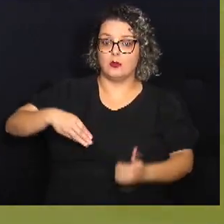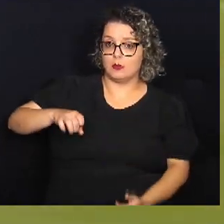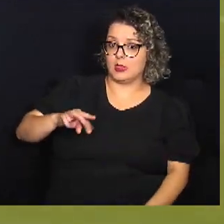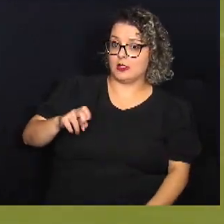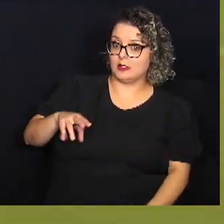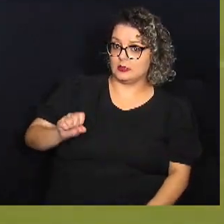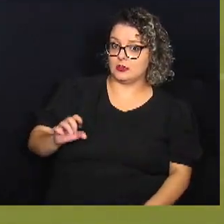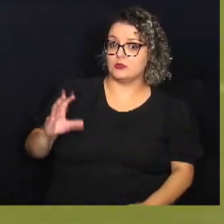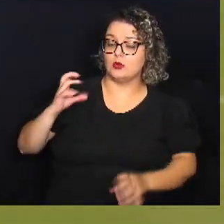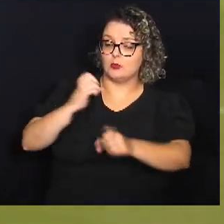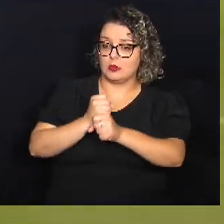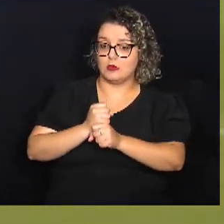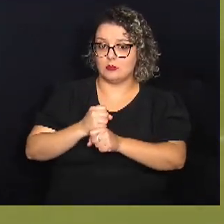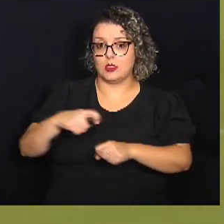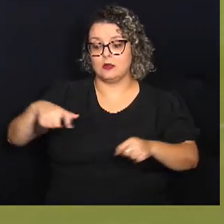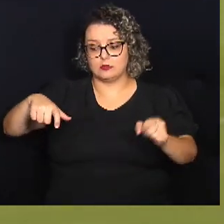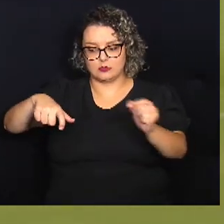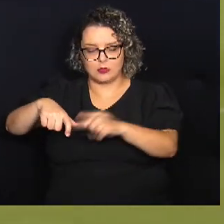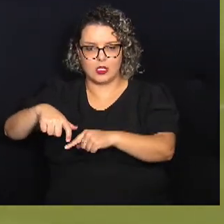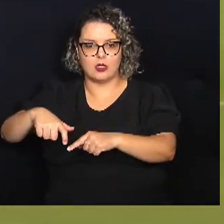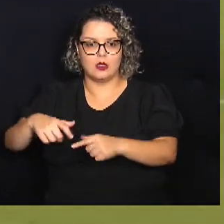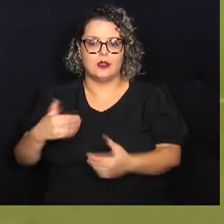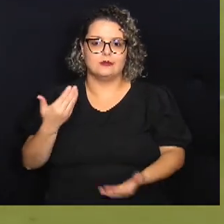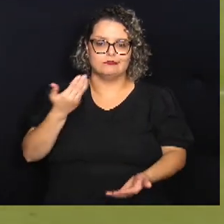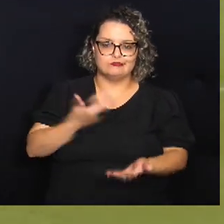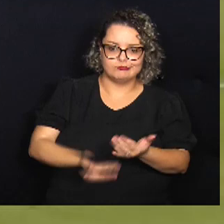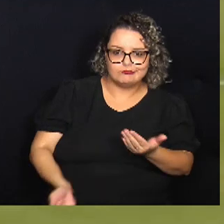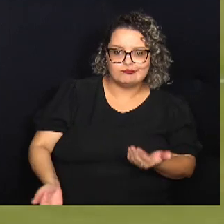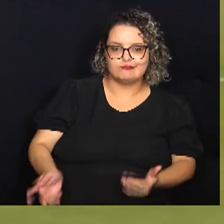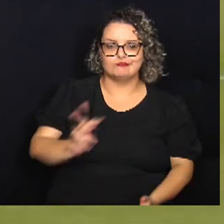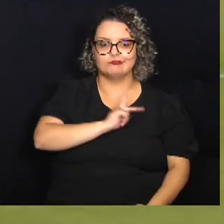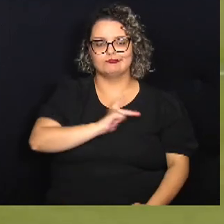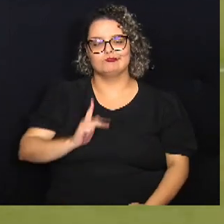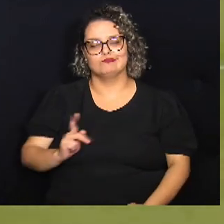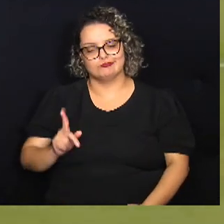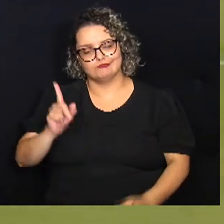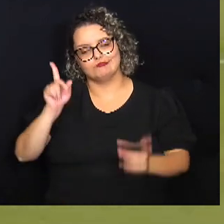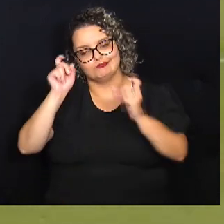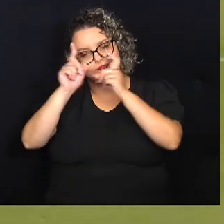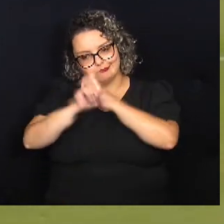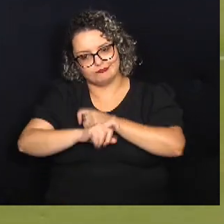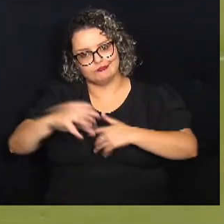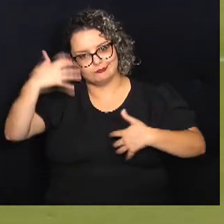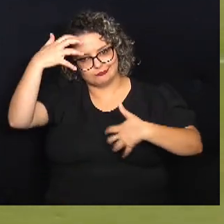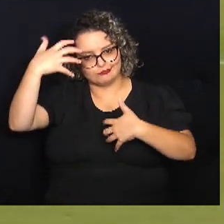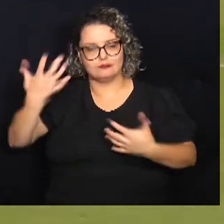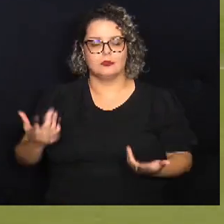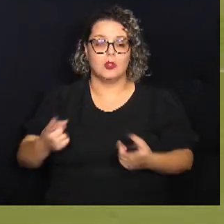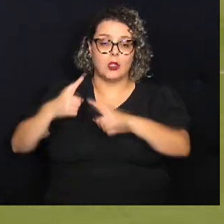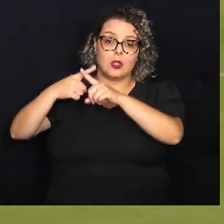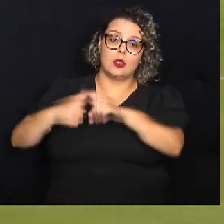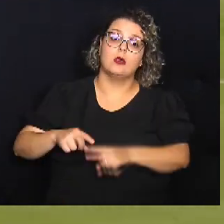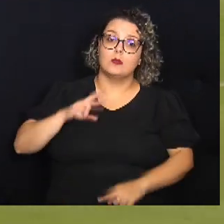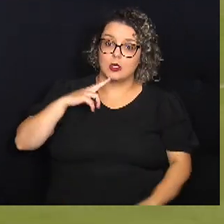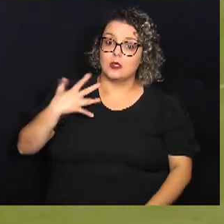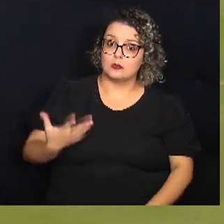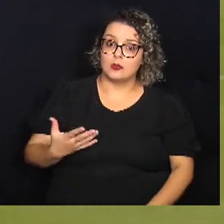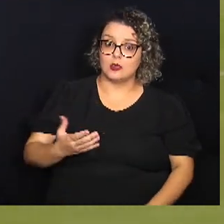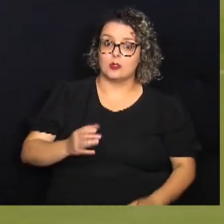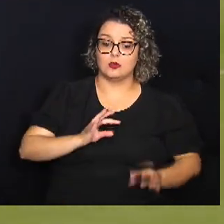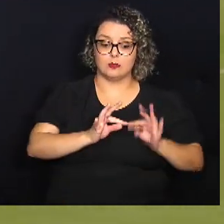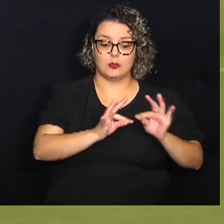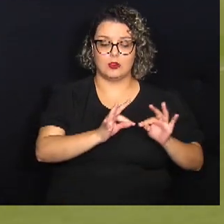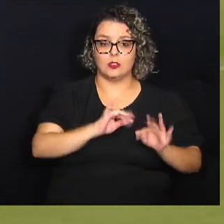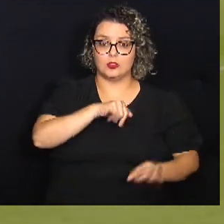placar. Com a derrota, a situação da Macaca ficou ainda mais complicada na competição. Com o resultado, o time comandado pelo técnico